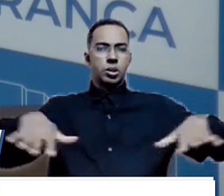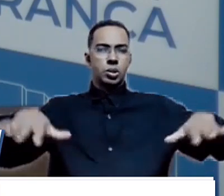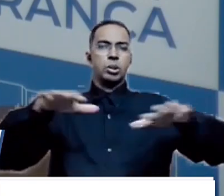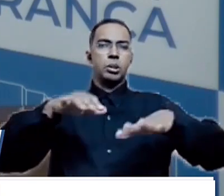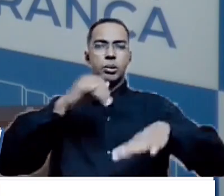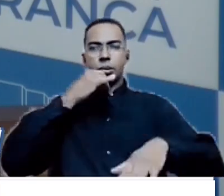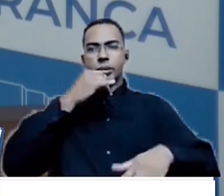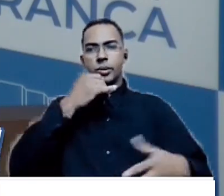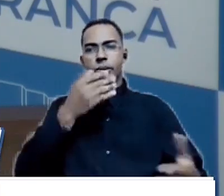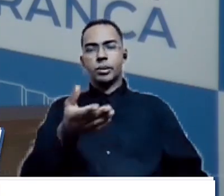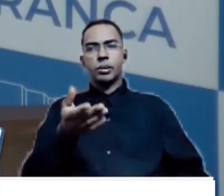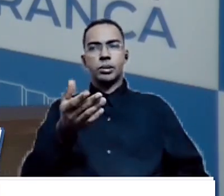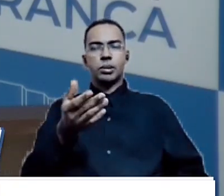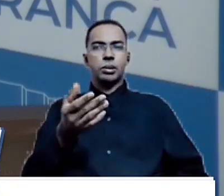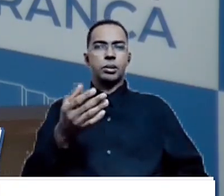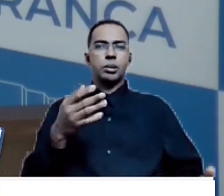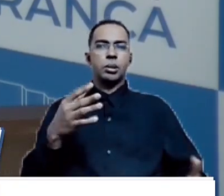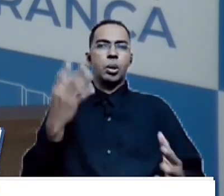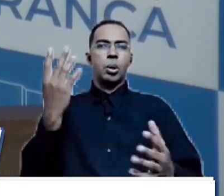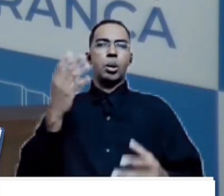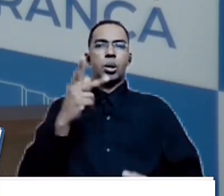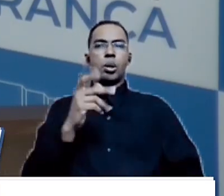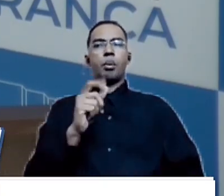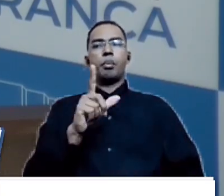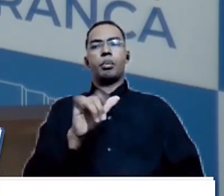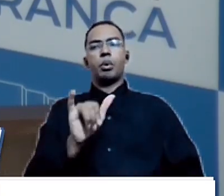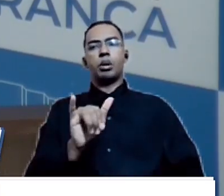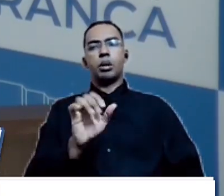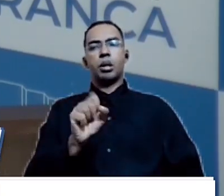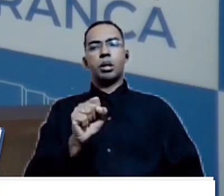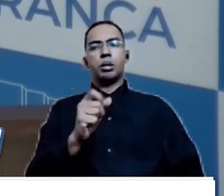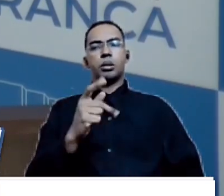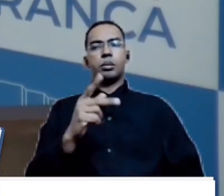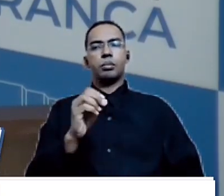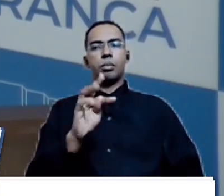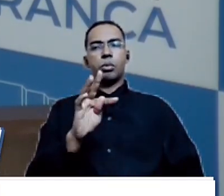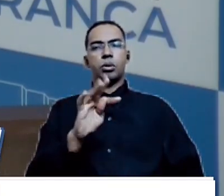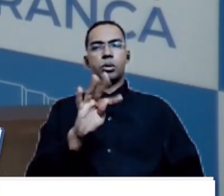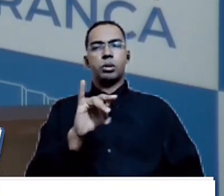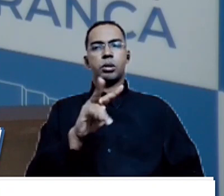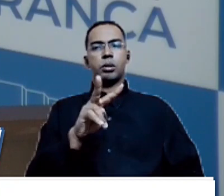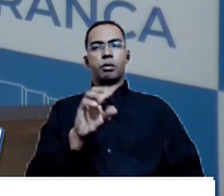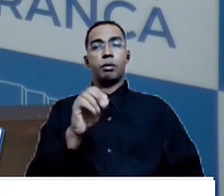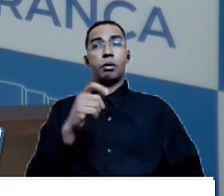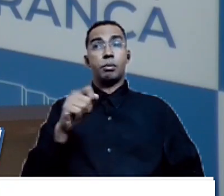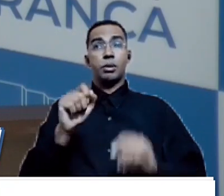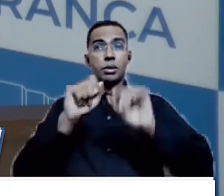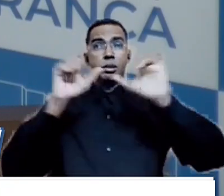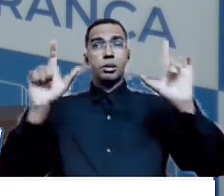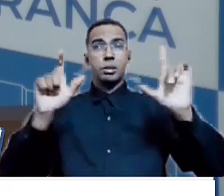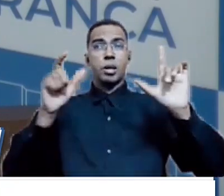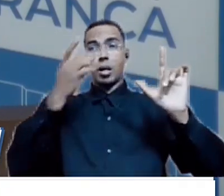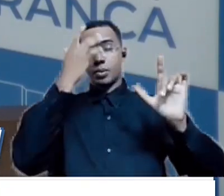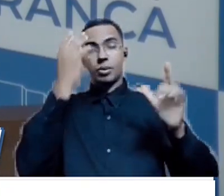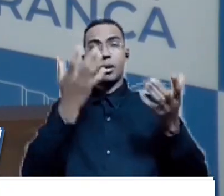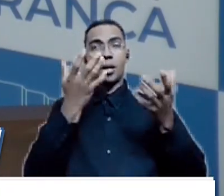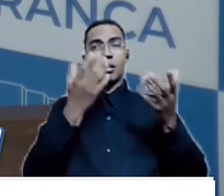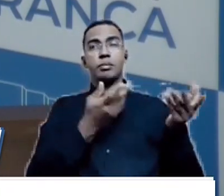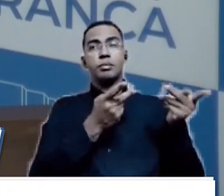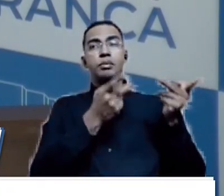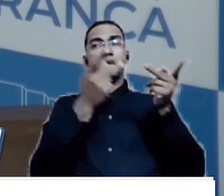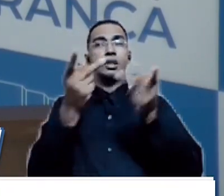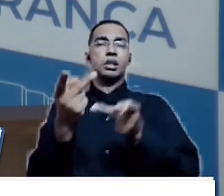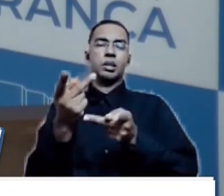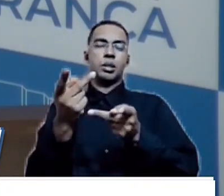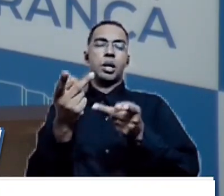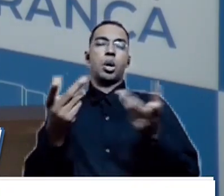o complexo lá do Polo esportivo aquilo precisa ser um cartão de visita nosso e